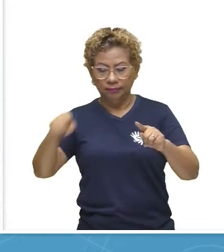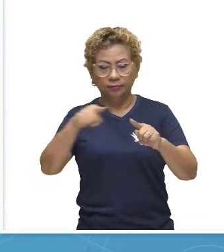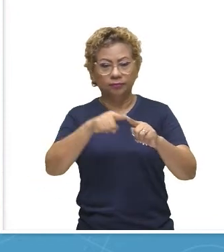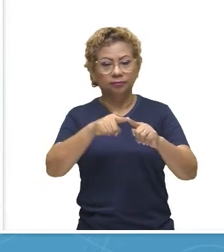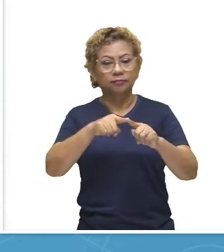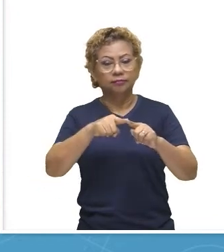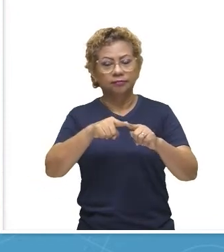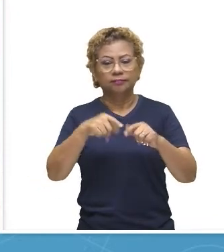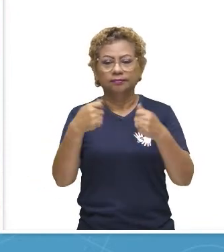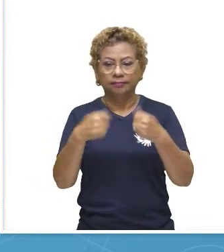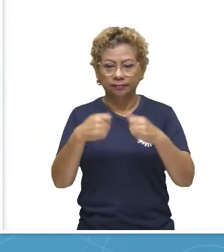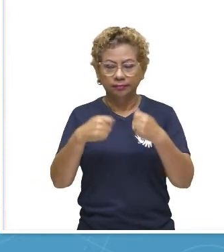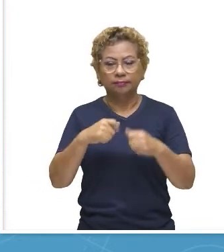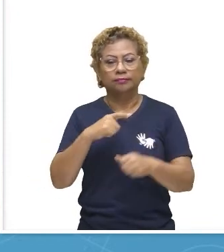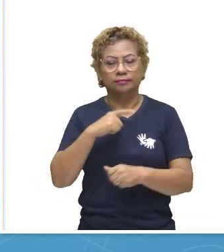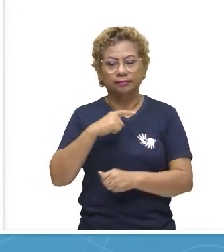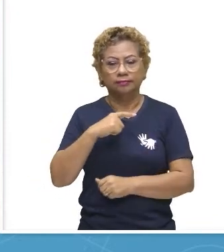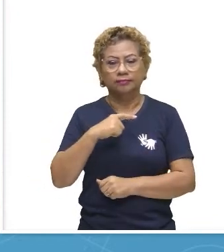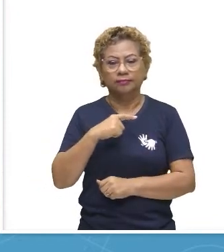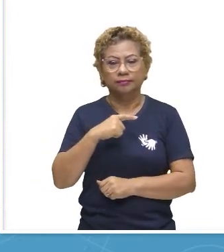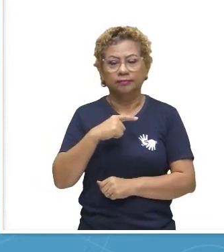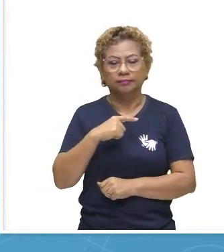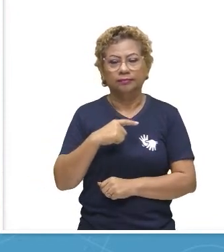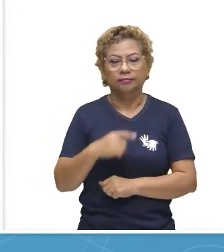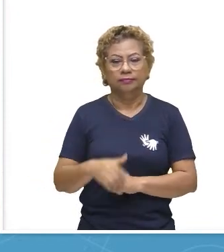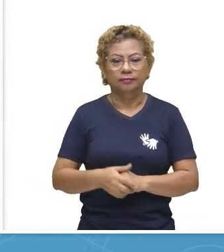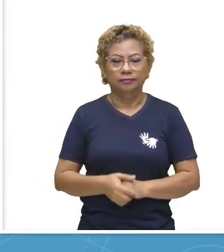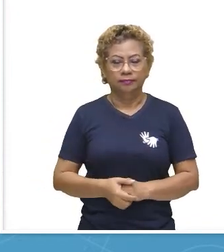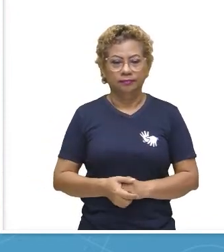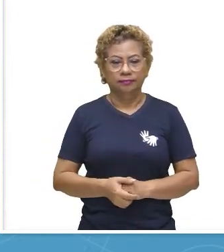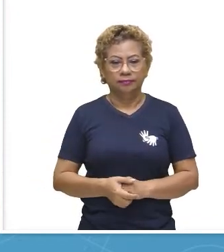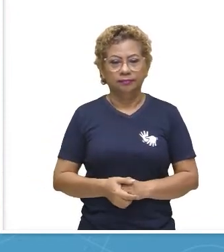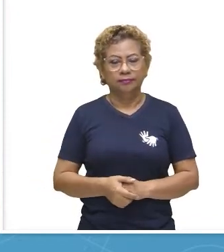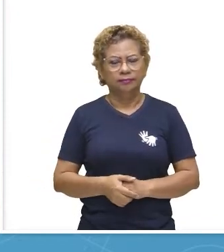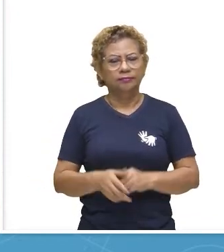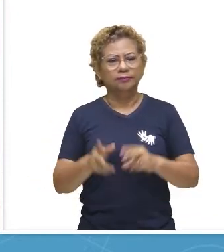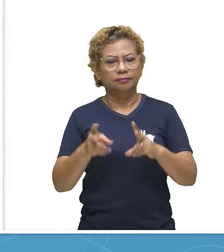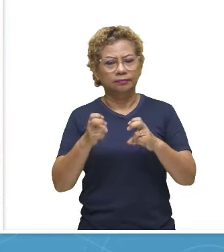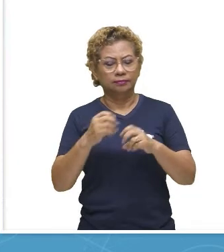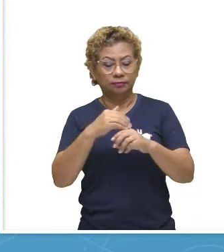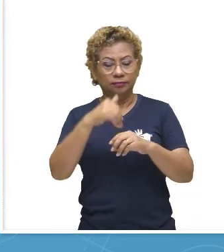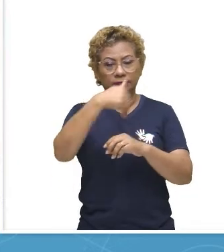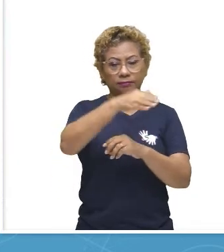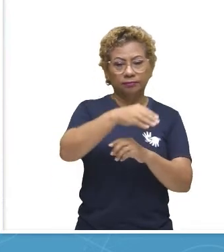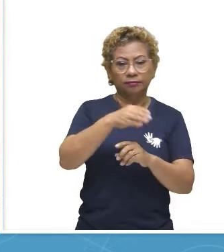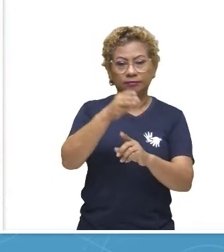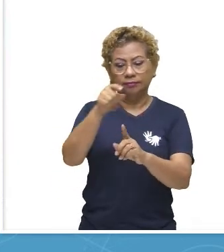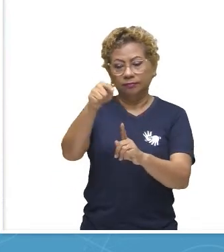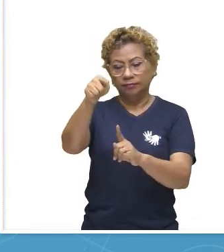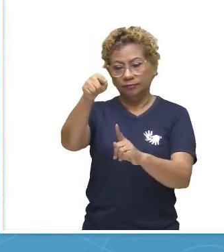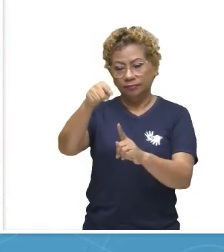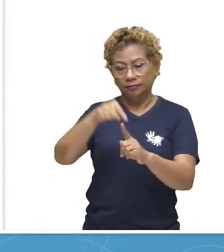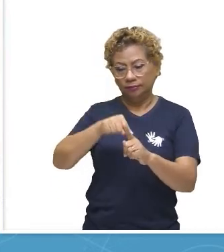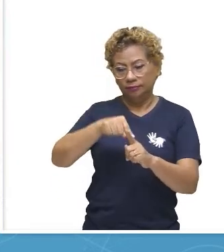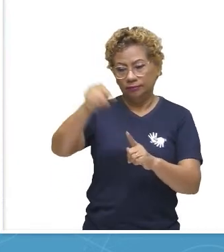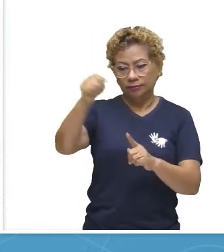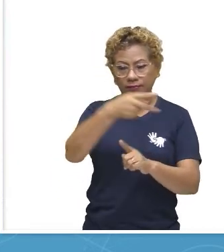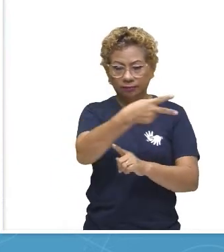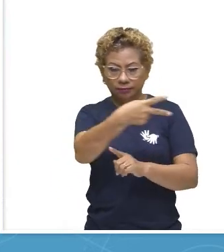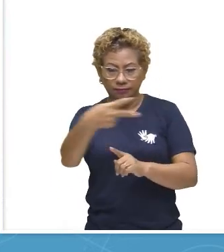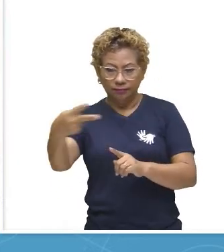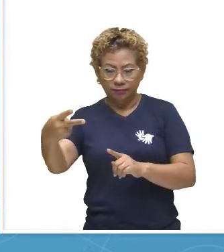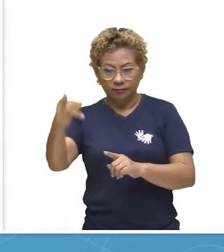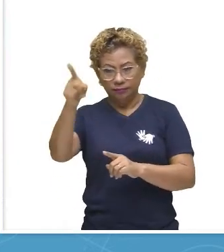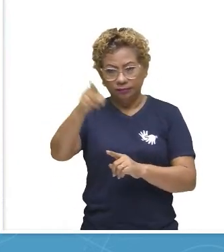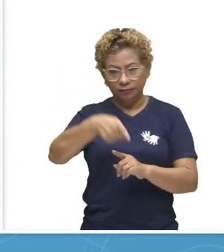medida desse ângulo aqui, digamos que ele mede 120, né? Só um exemplo aí, não está